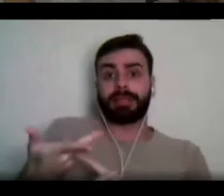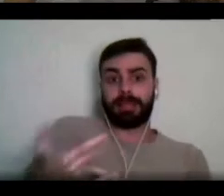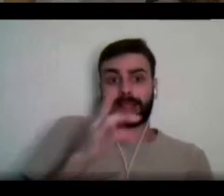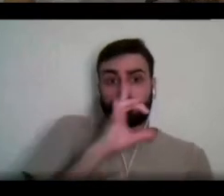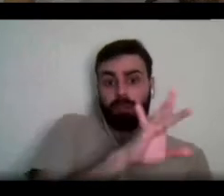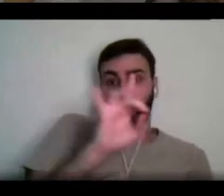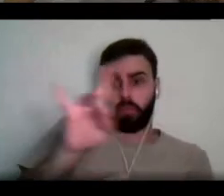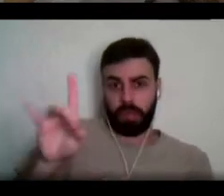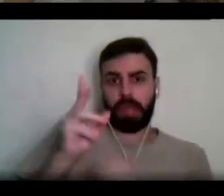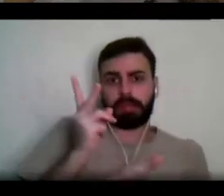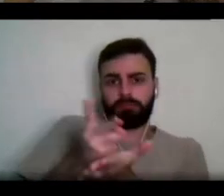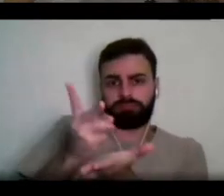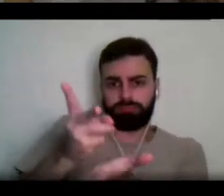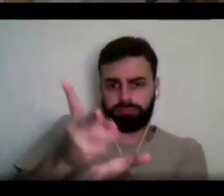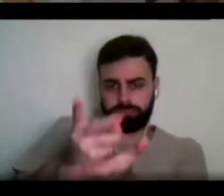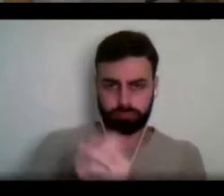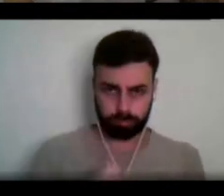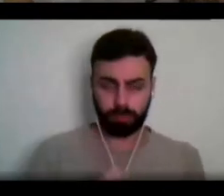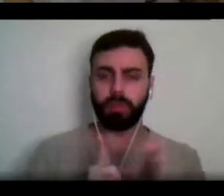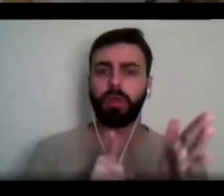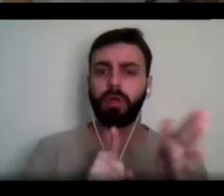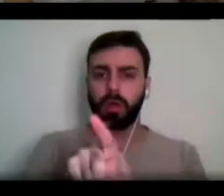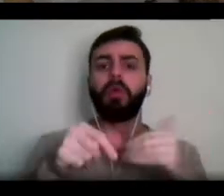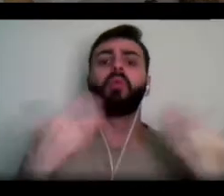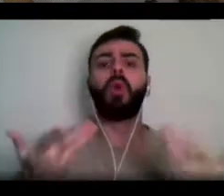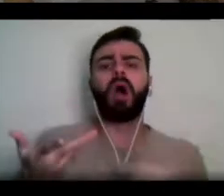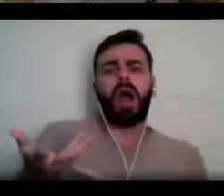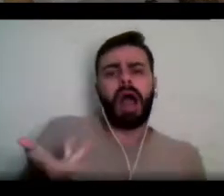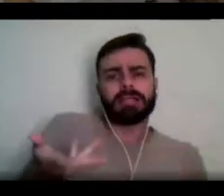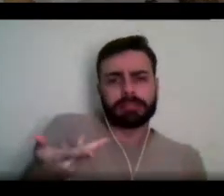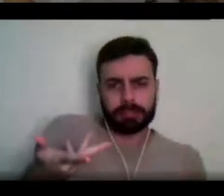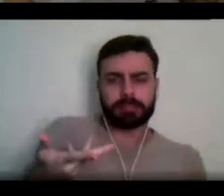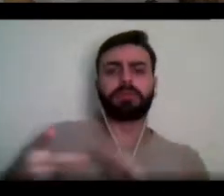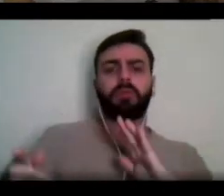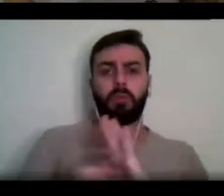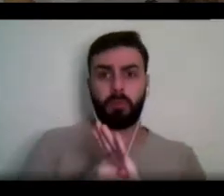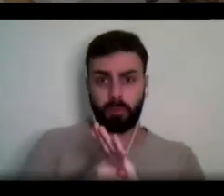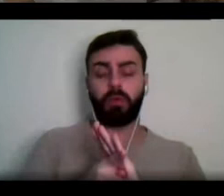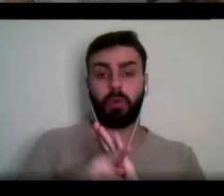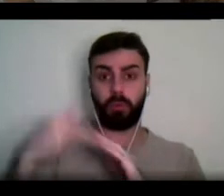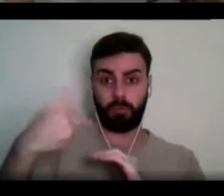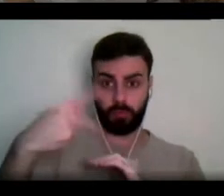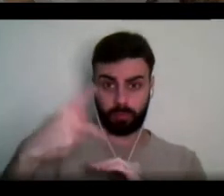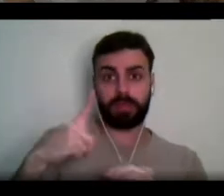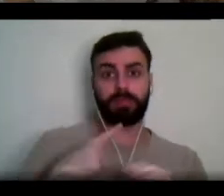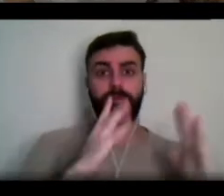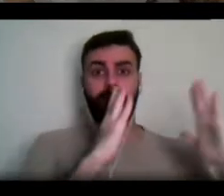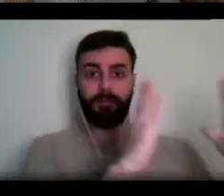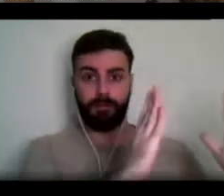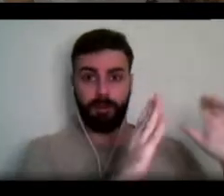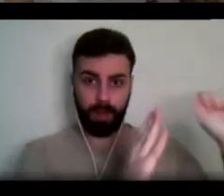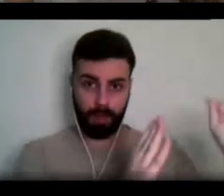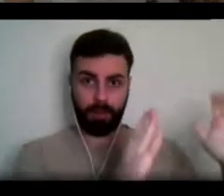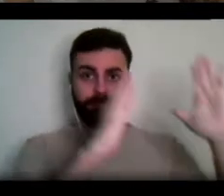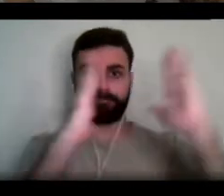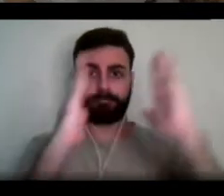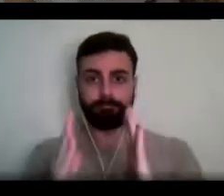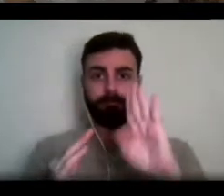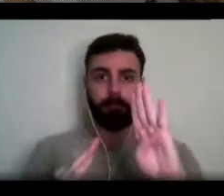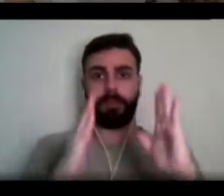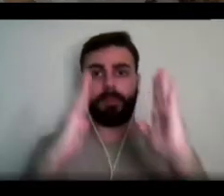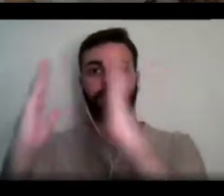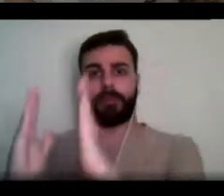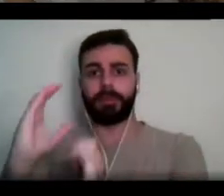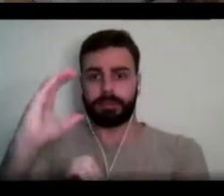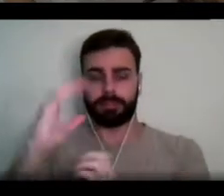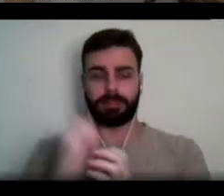sucedeu imediatamente anterior e que a aceleração em cada etapa foi constante. Determine a aceleração do foguete em metros